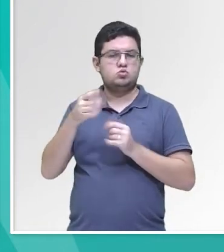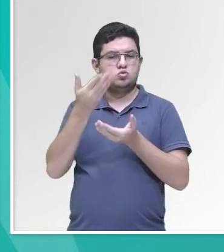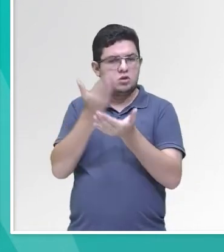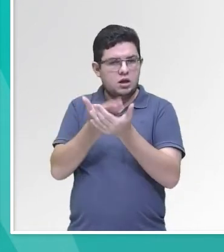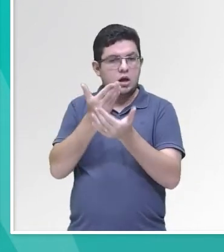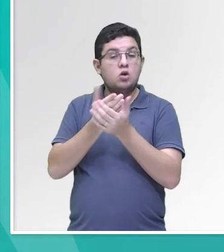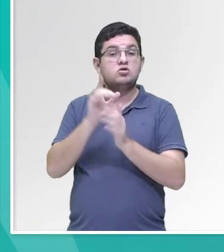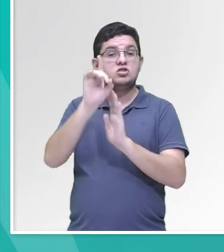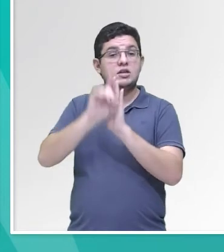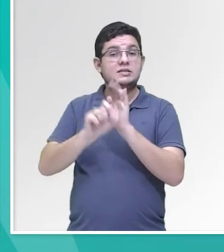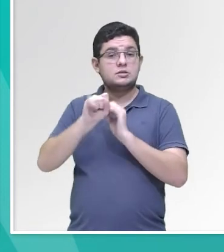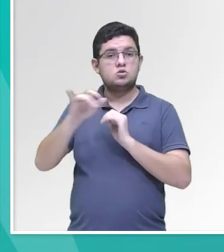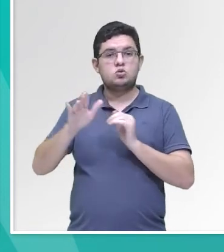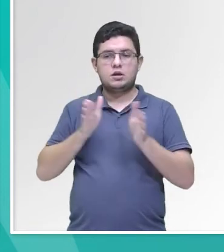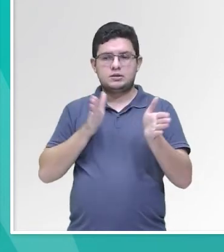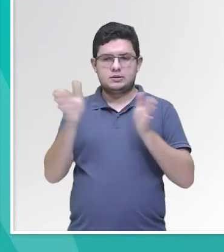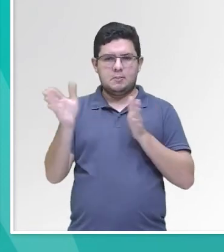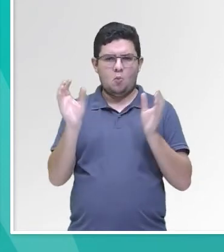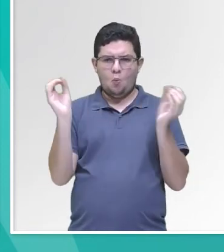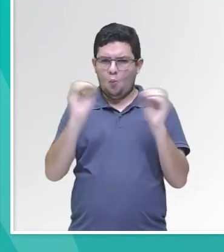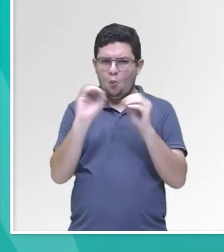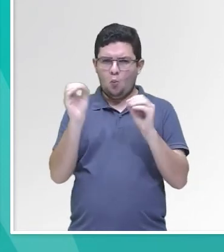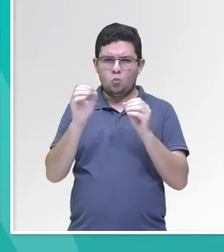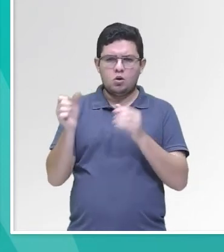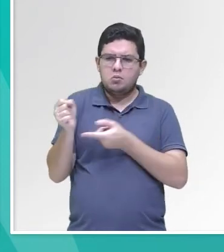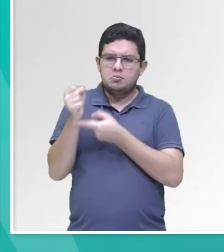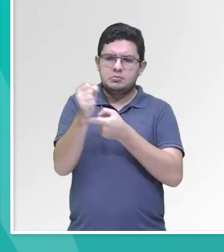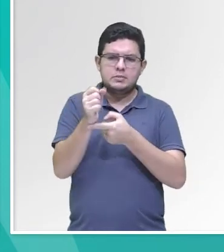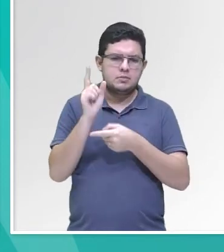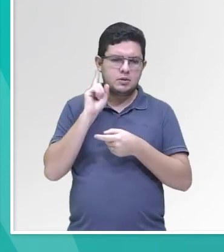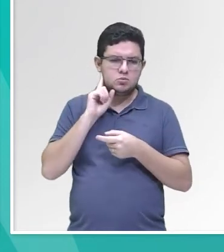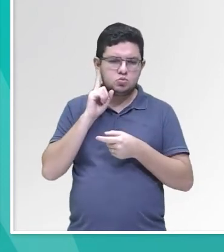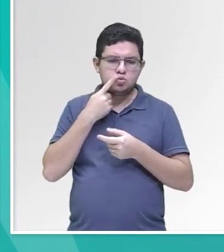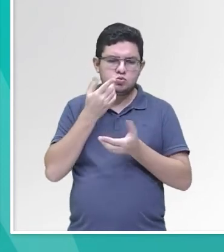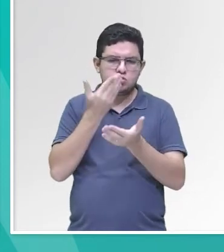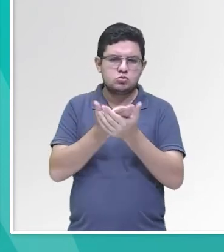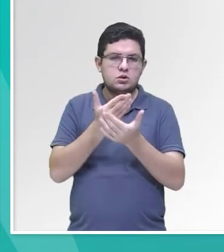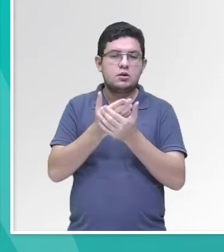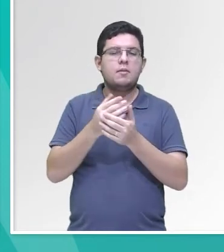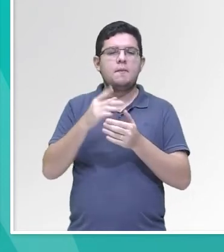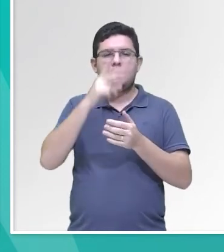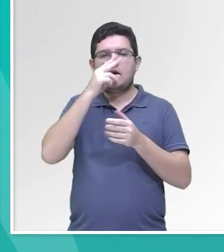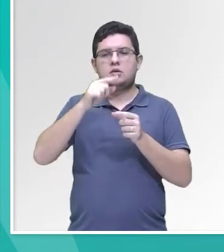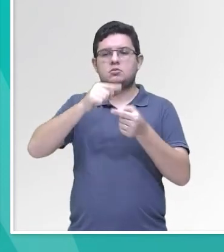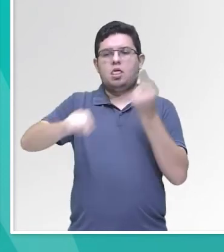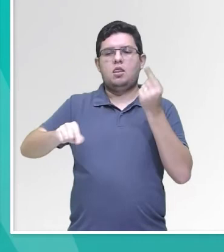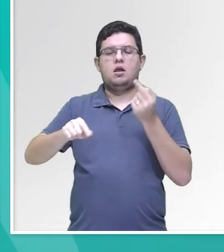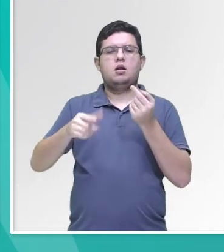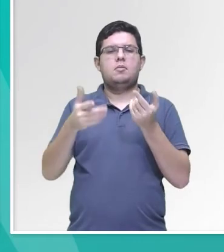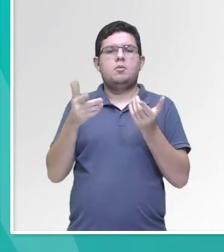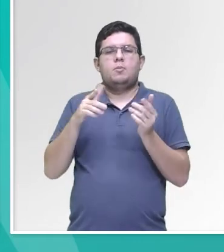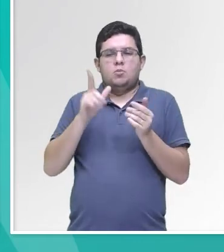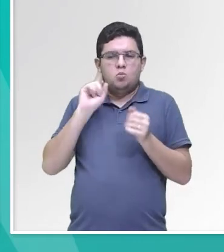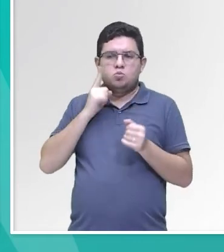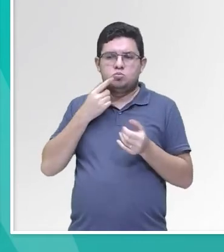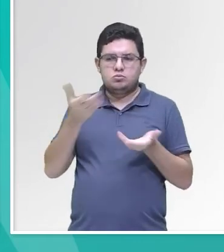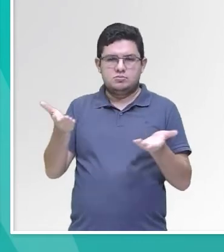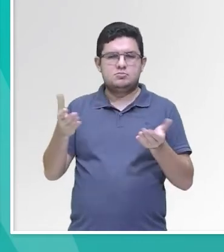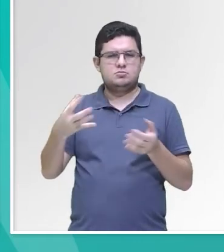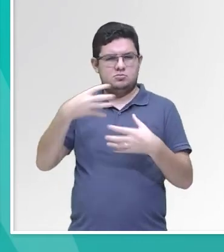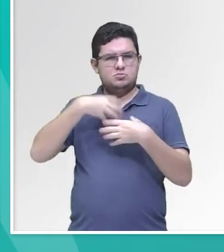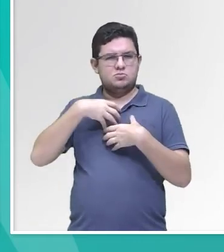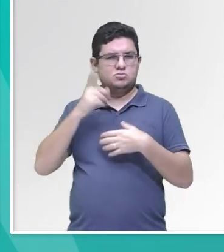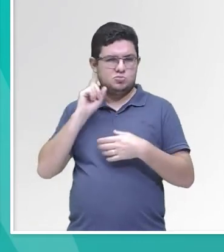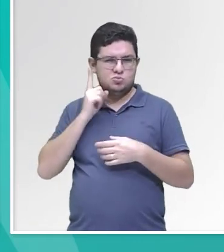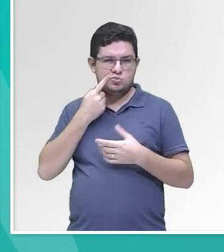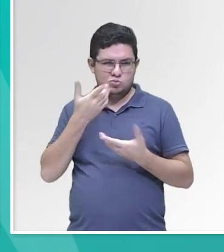não tem acesso a isso, você está tendo um direito seu negado. É o que acontece com os surdos. Beleza? Então temos aqui